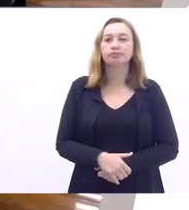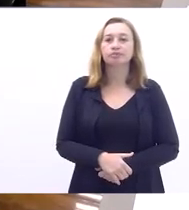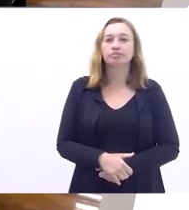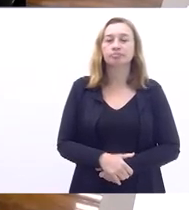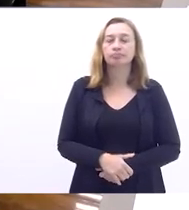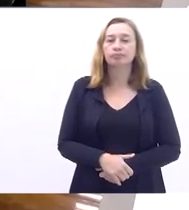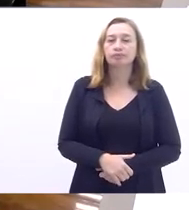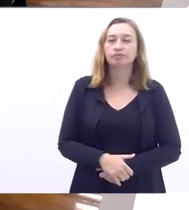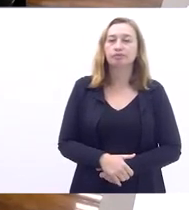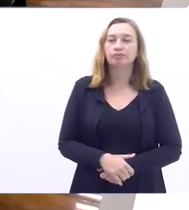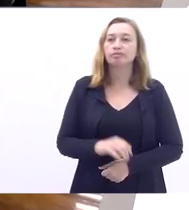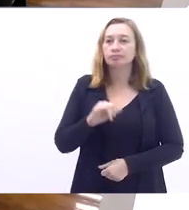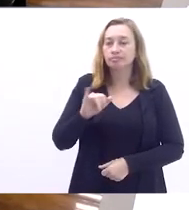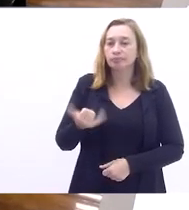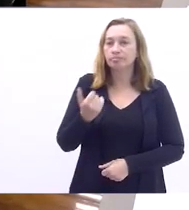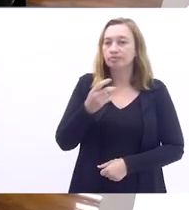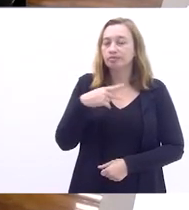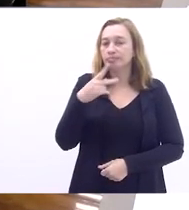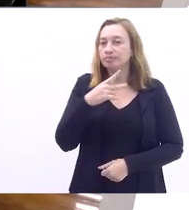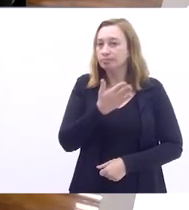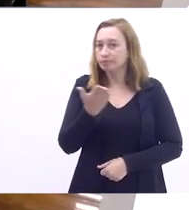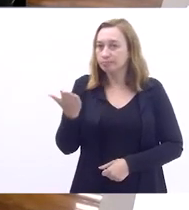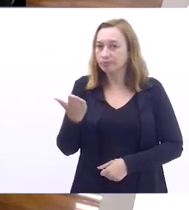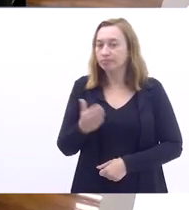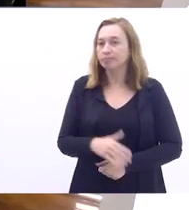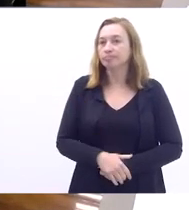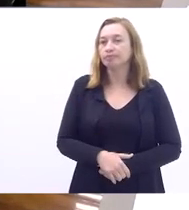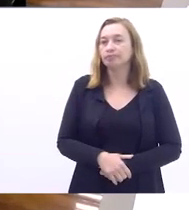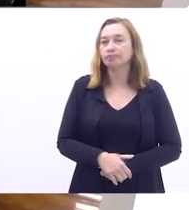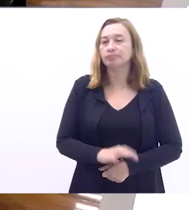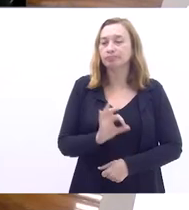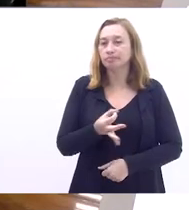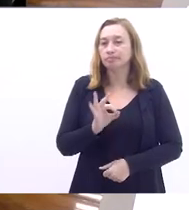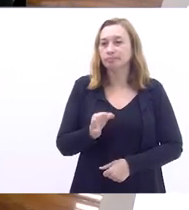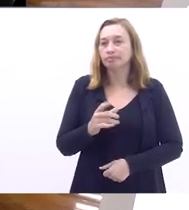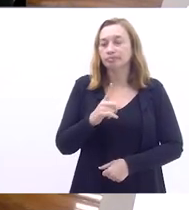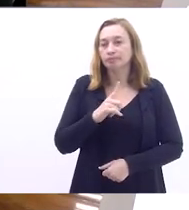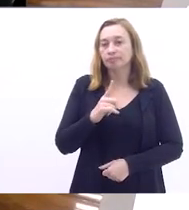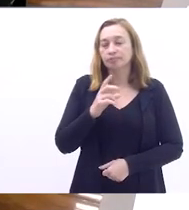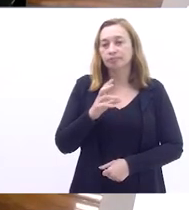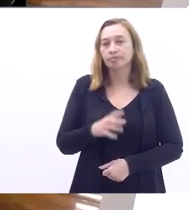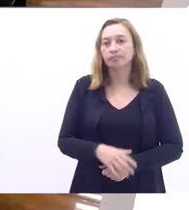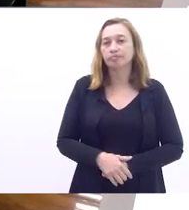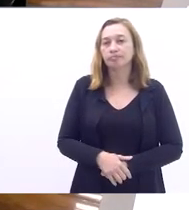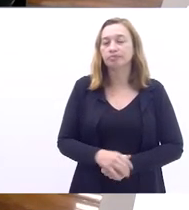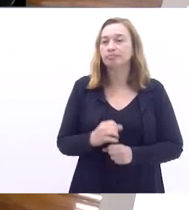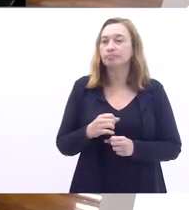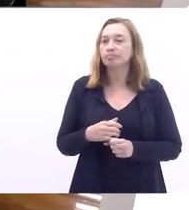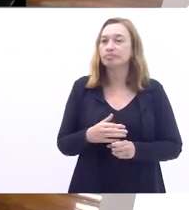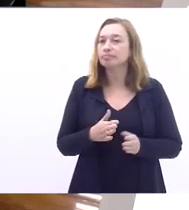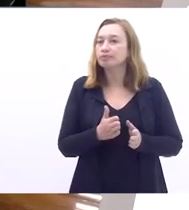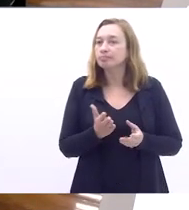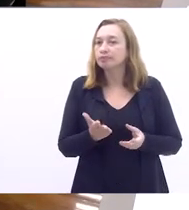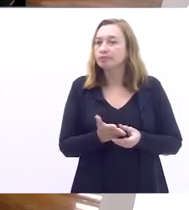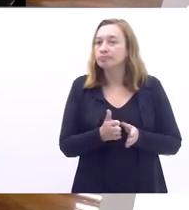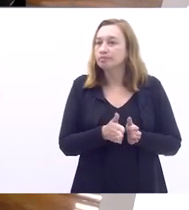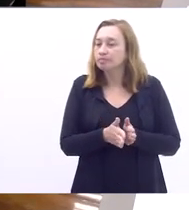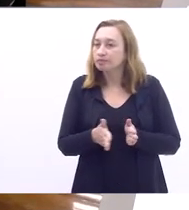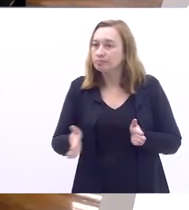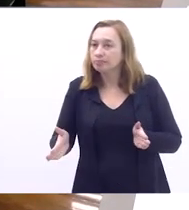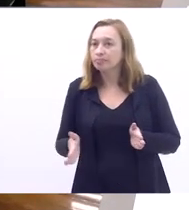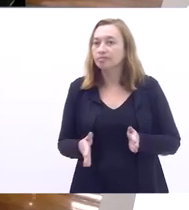eu só que aproveitar aqui passar para vocês se vocês tem certeza que já tem mas é uma os andamentos do auxílio-saúde